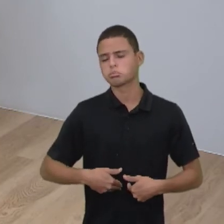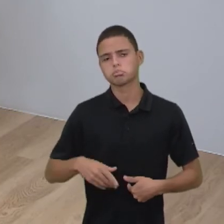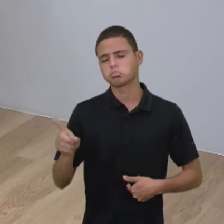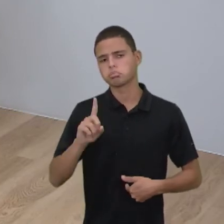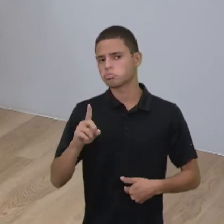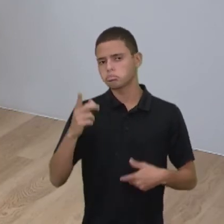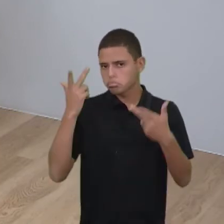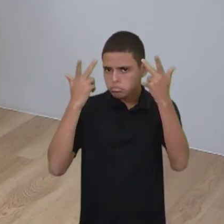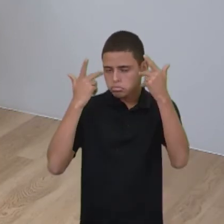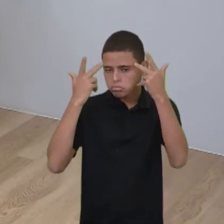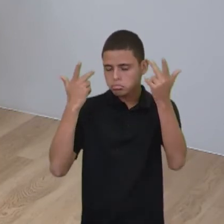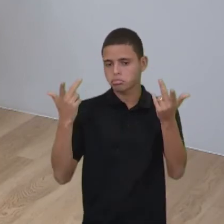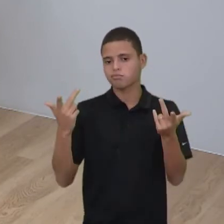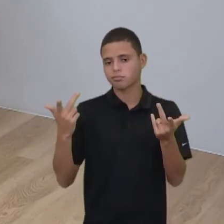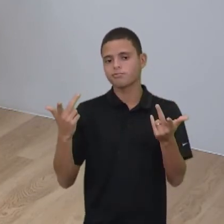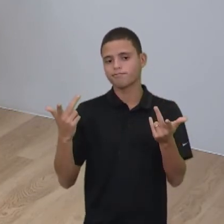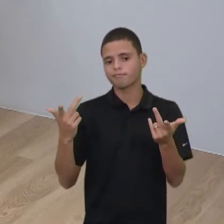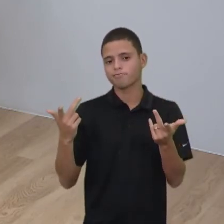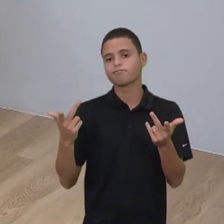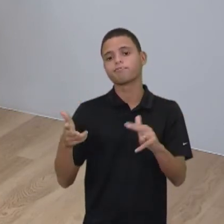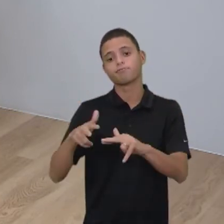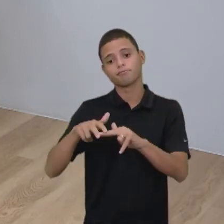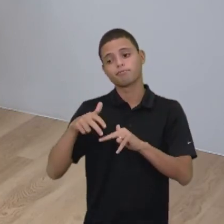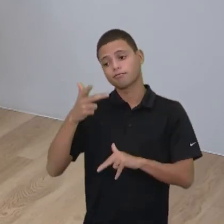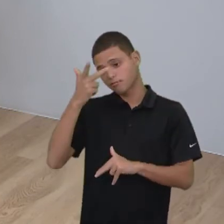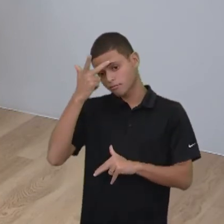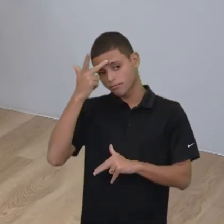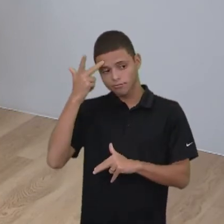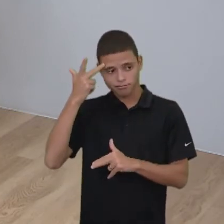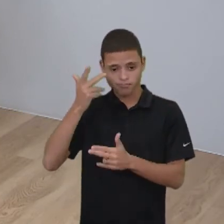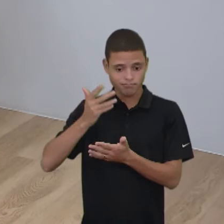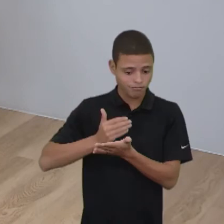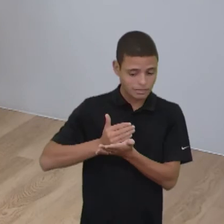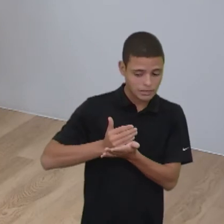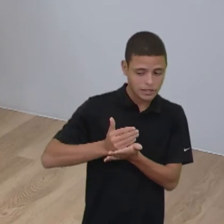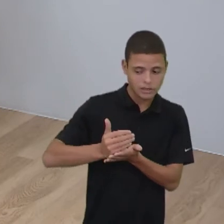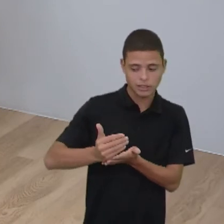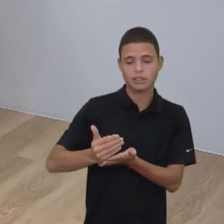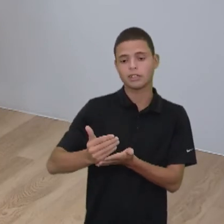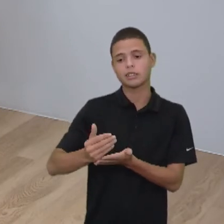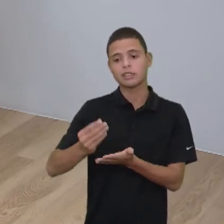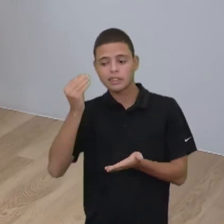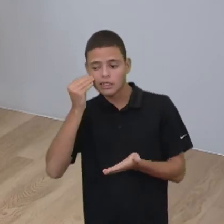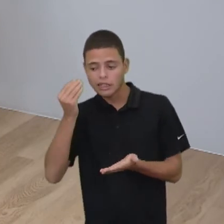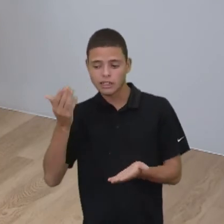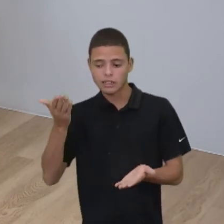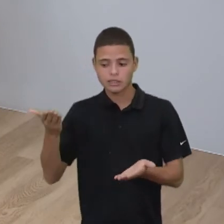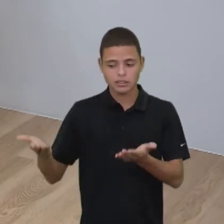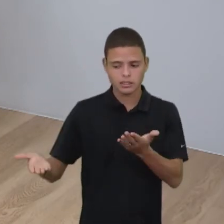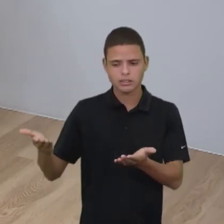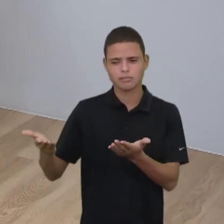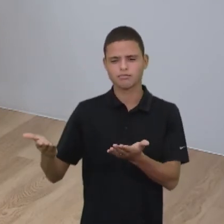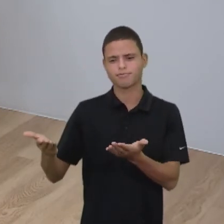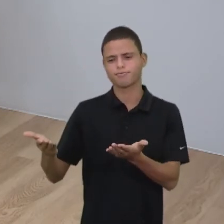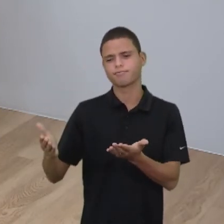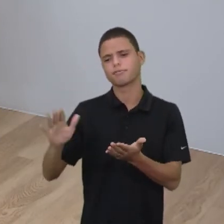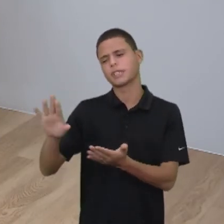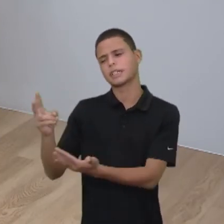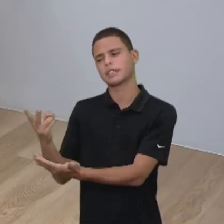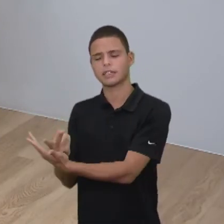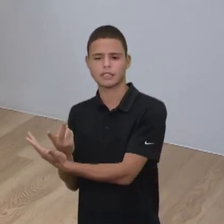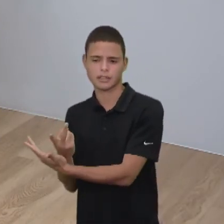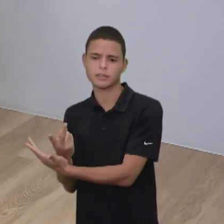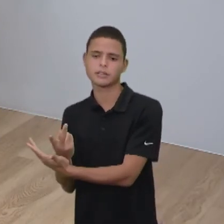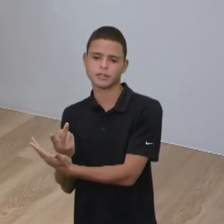Exato. E aí por isso então, né, que as pessoas acabam aí compensando essa ingestão calórica na forma de álcool e não